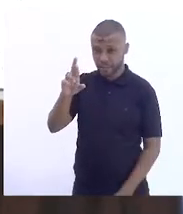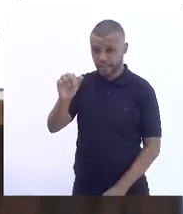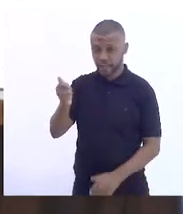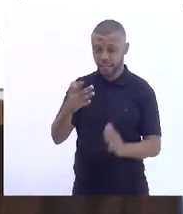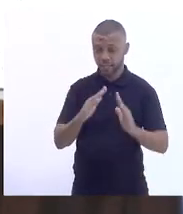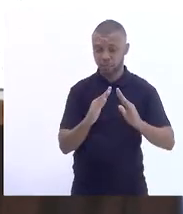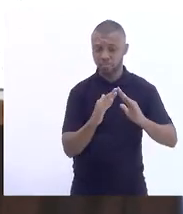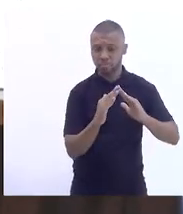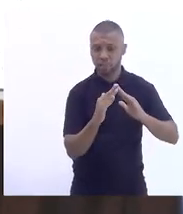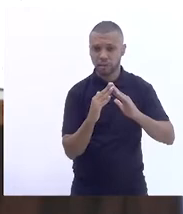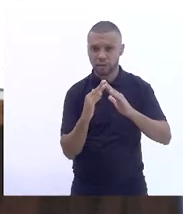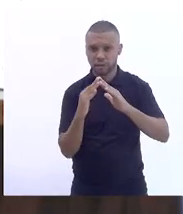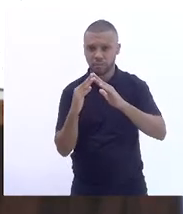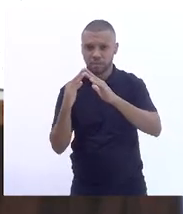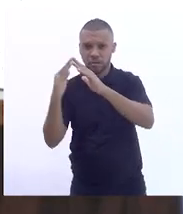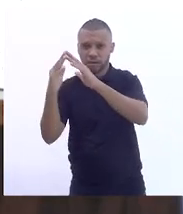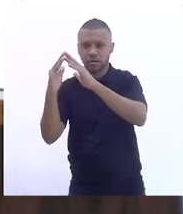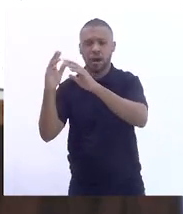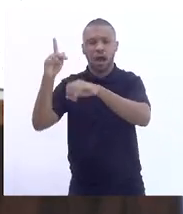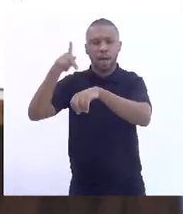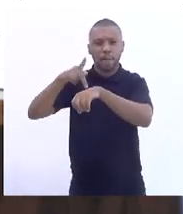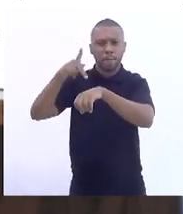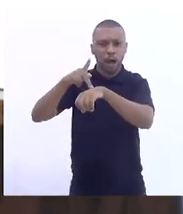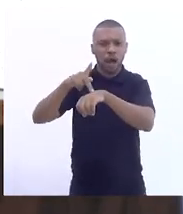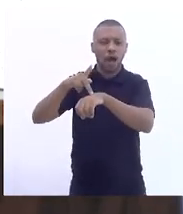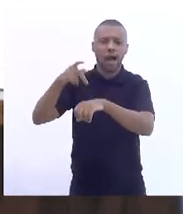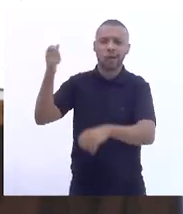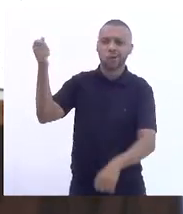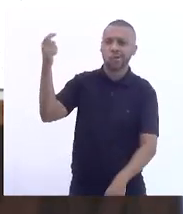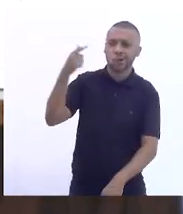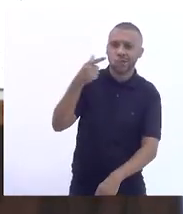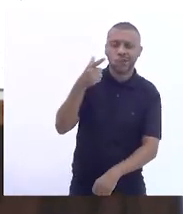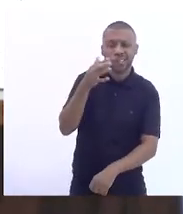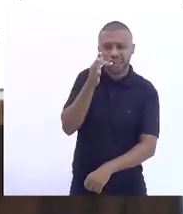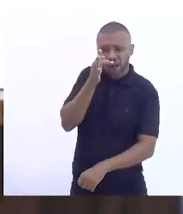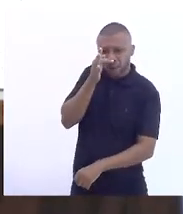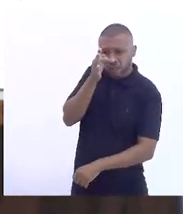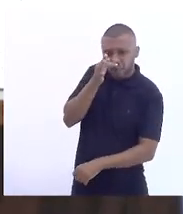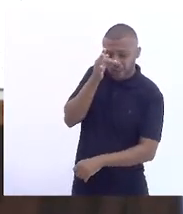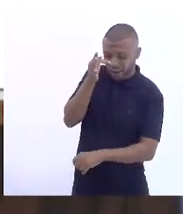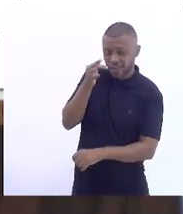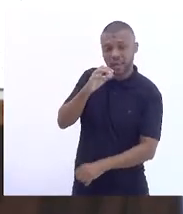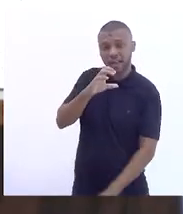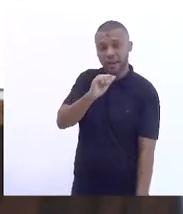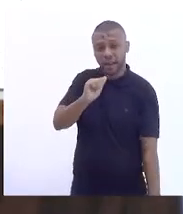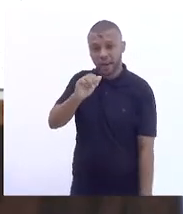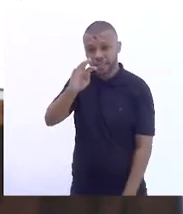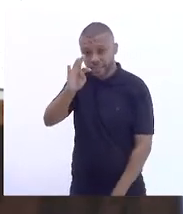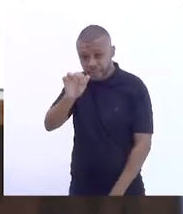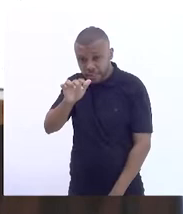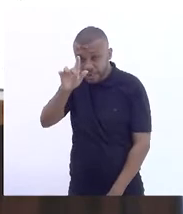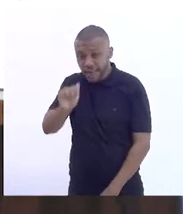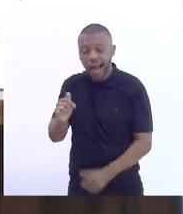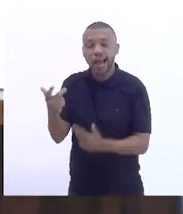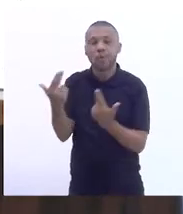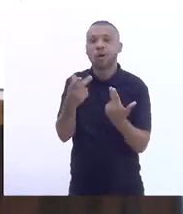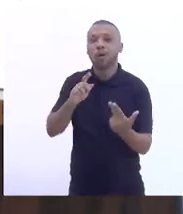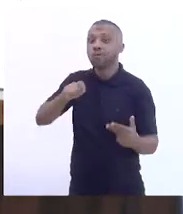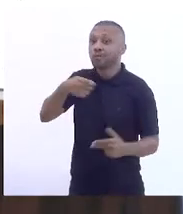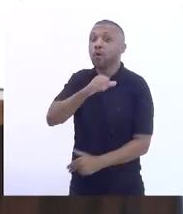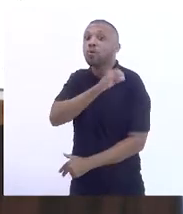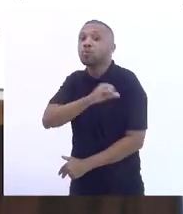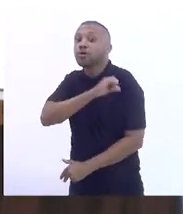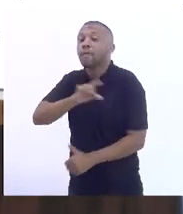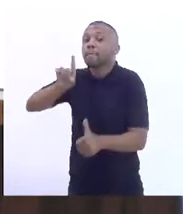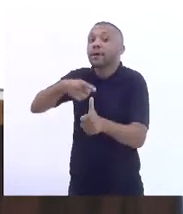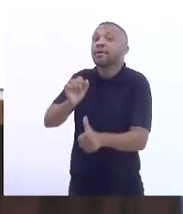além de altas temperaturas favela da Caatinga favela aqui do Rio de Janeiro faz a providência a